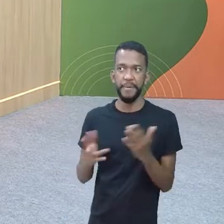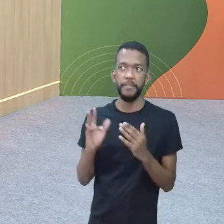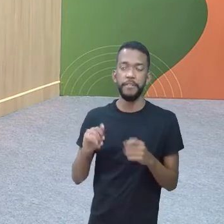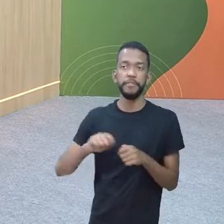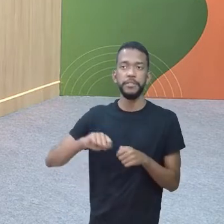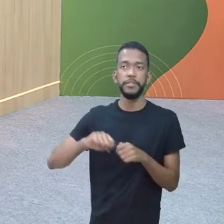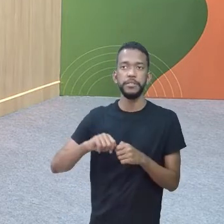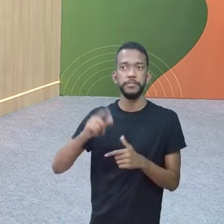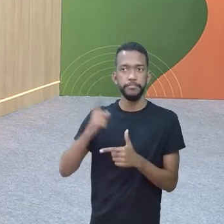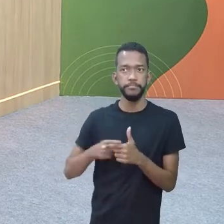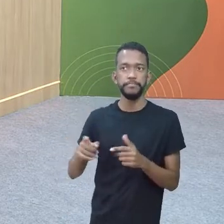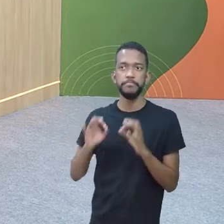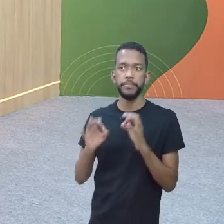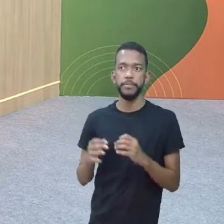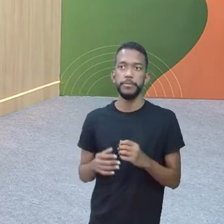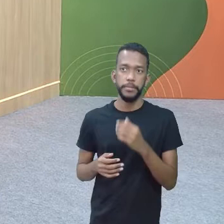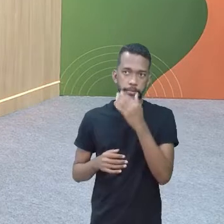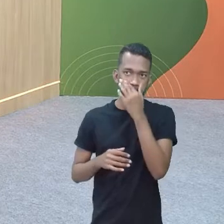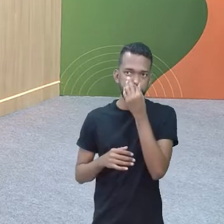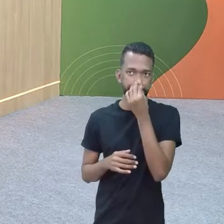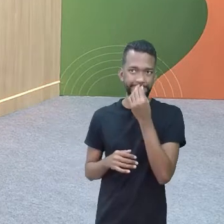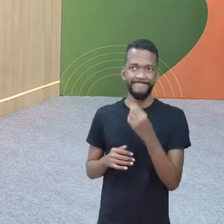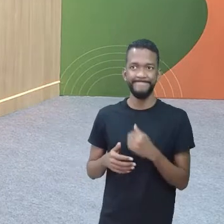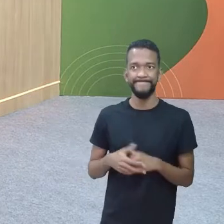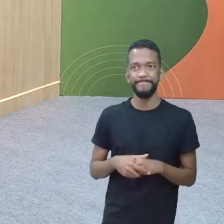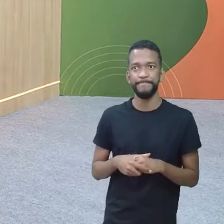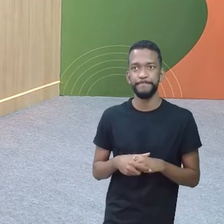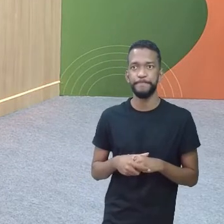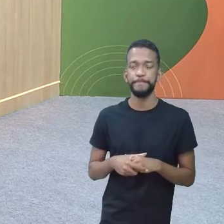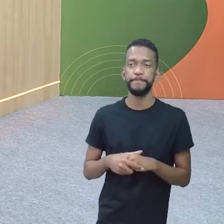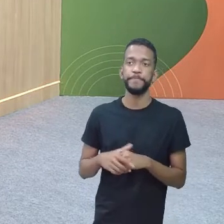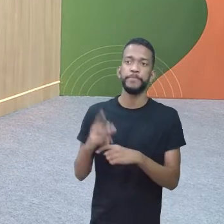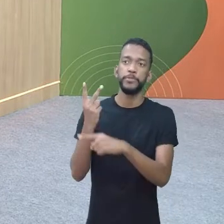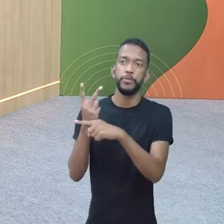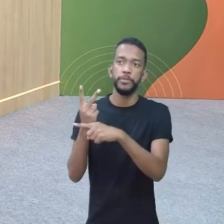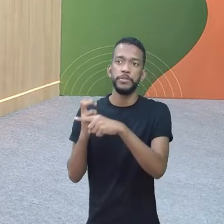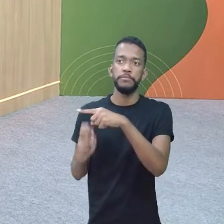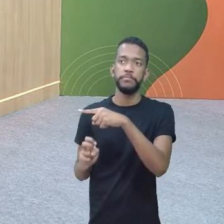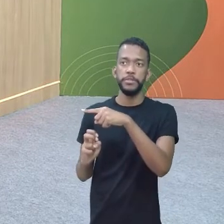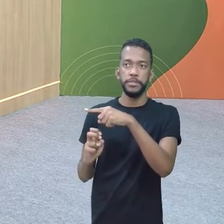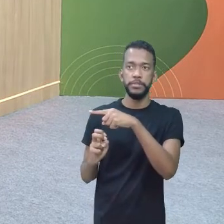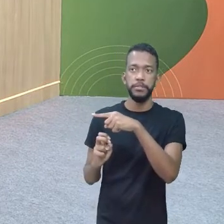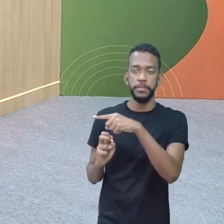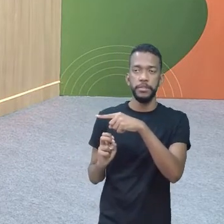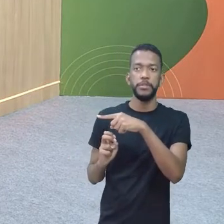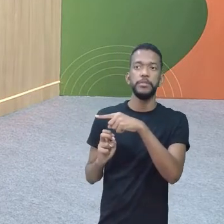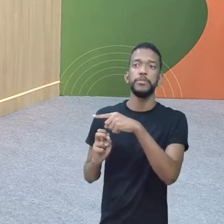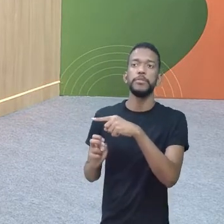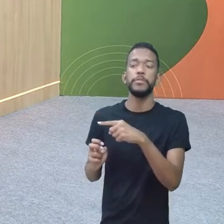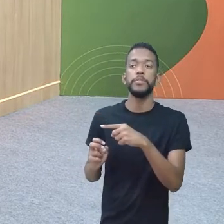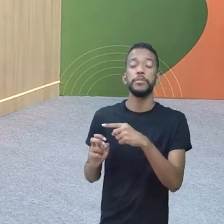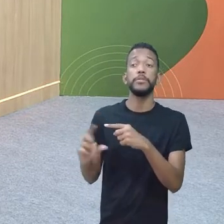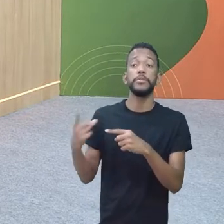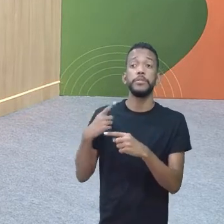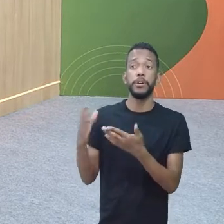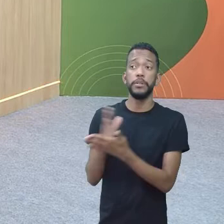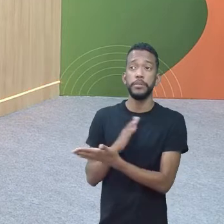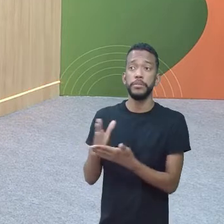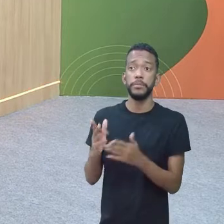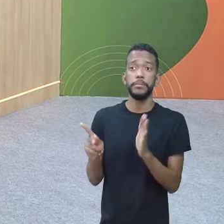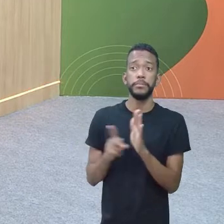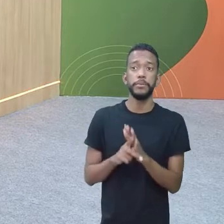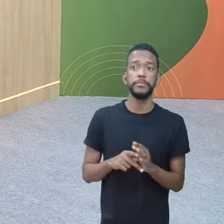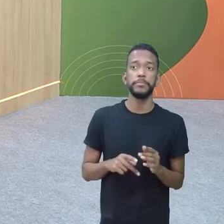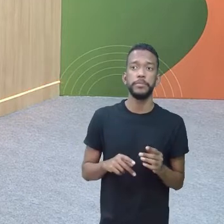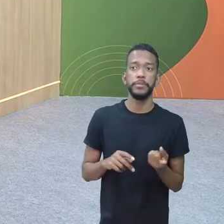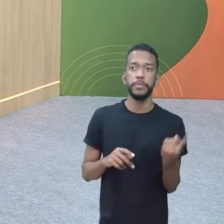ideia de razão mesmo. Isso significa que quando eu comparo 2 para 5, eu vou ter alguma fração